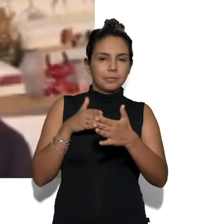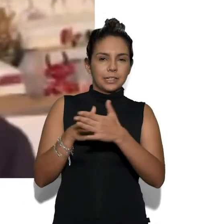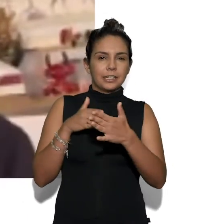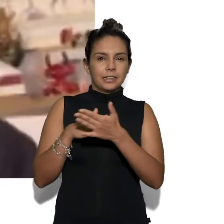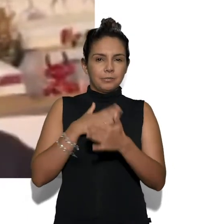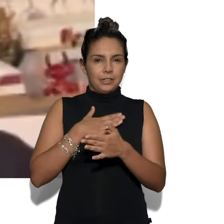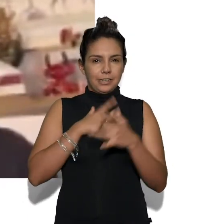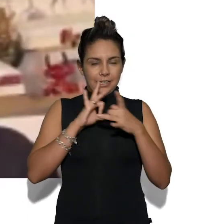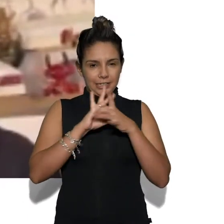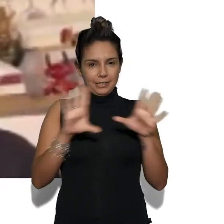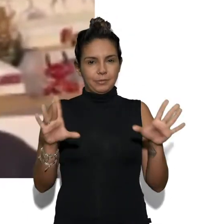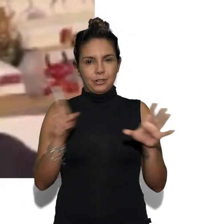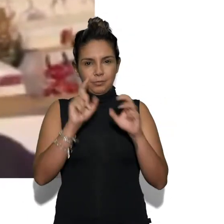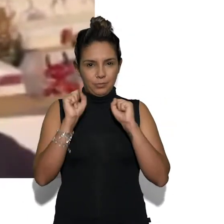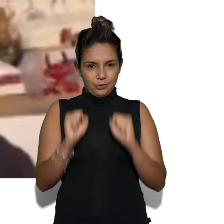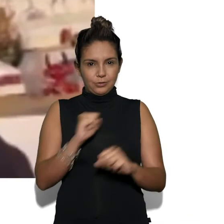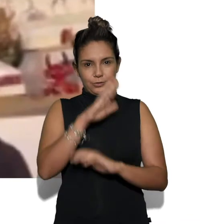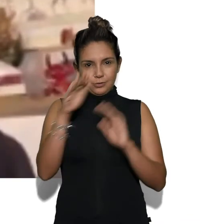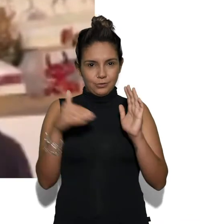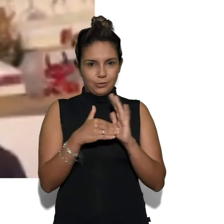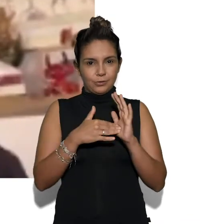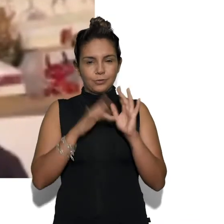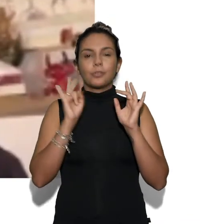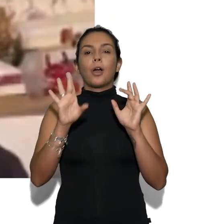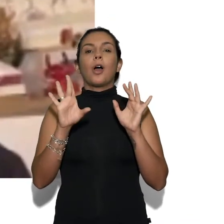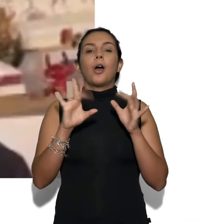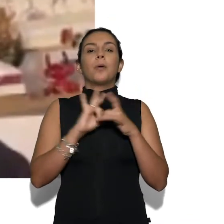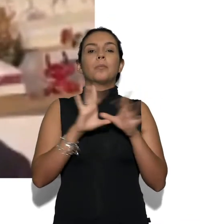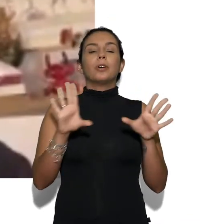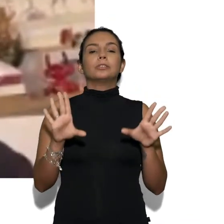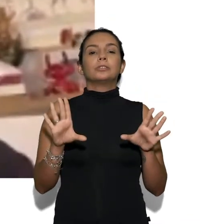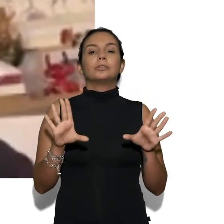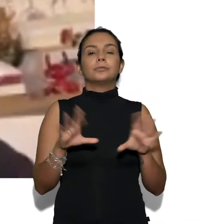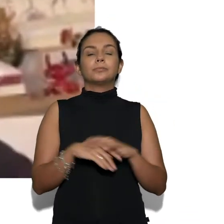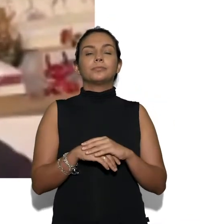minha liberdade. Não posso tudo, só posso